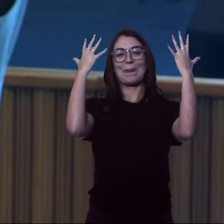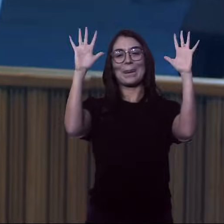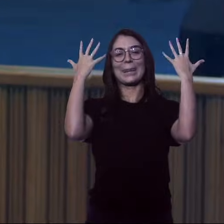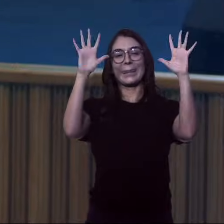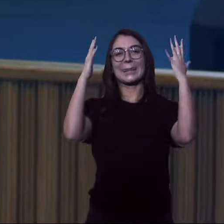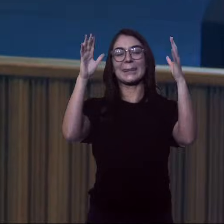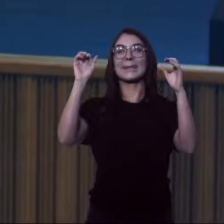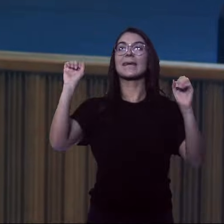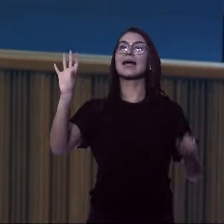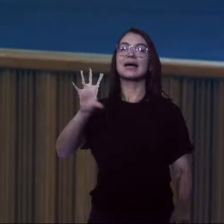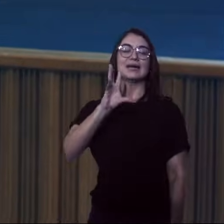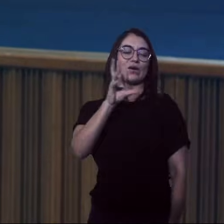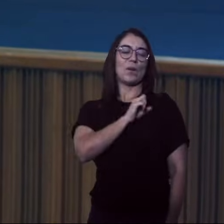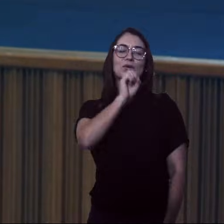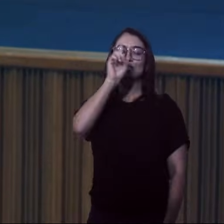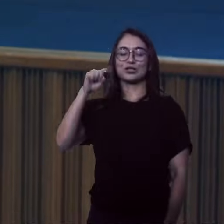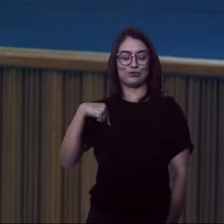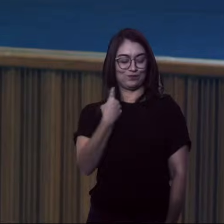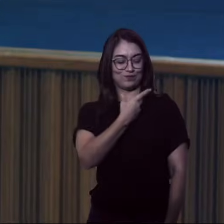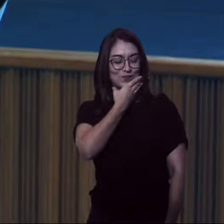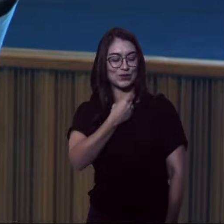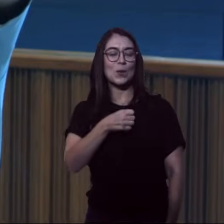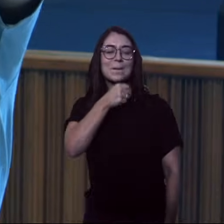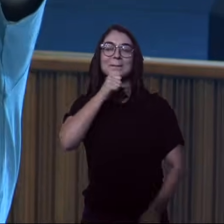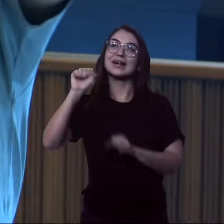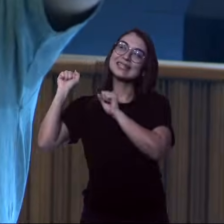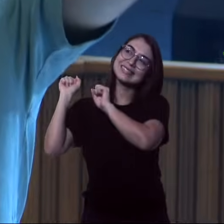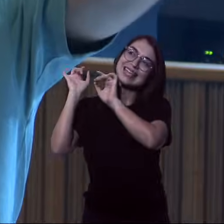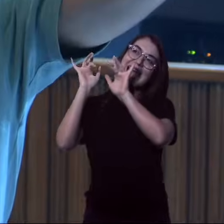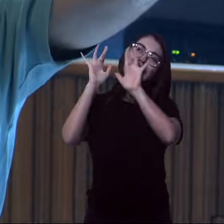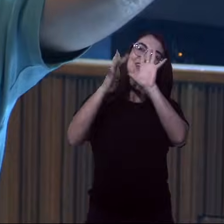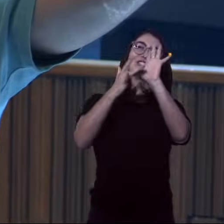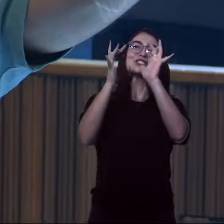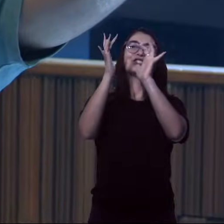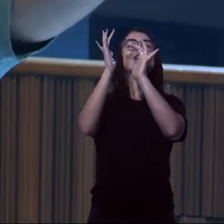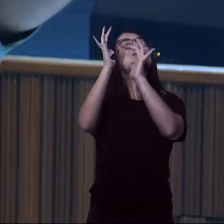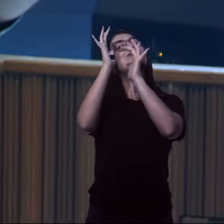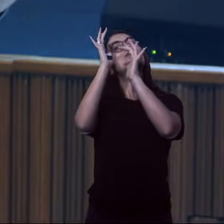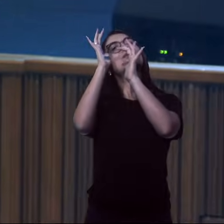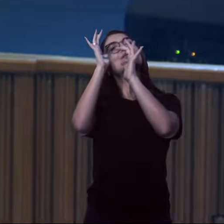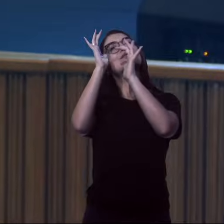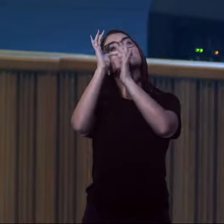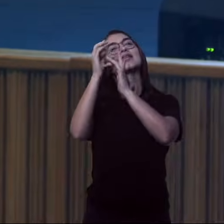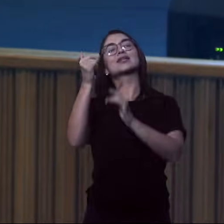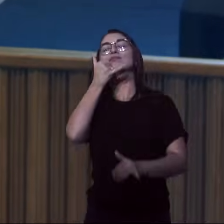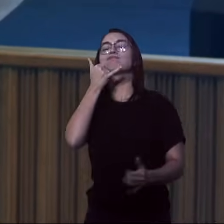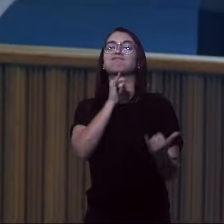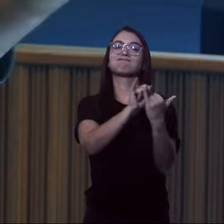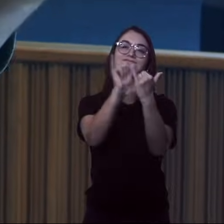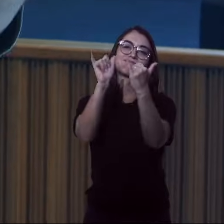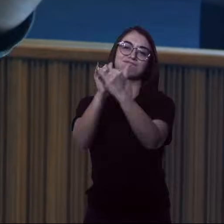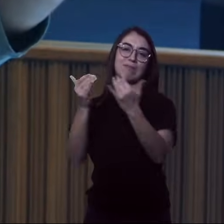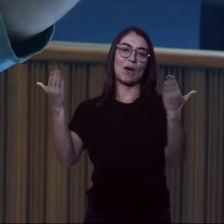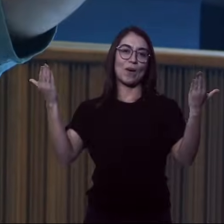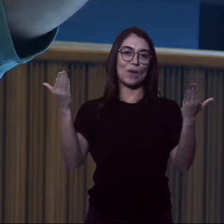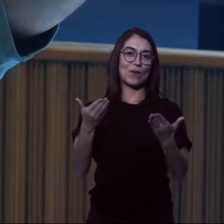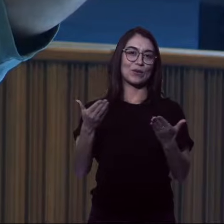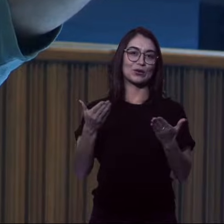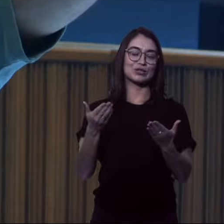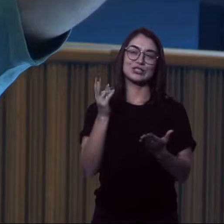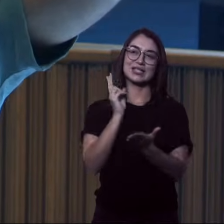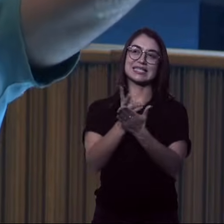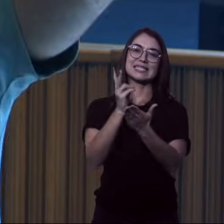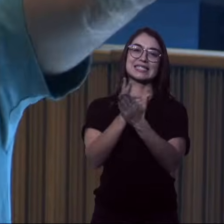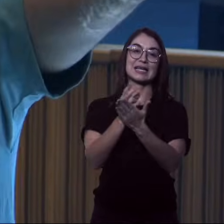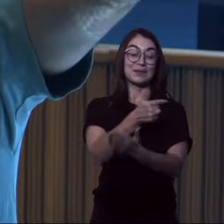Que o amor de Deus, do nosso Pai, a graça do nosso Senhor Jesus Cristo e as consolações do seu Espírito sejam com você. E que essa